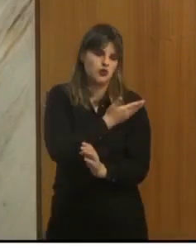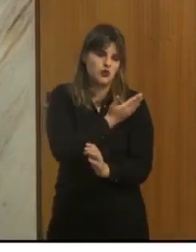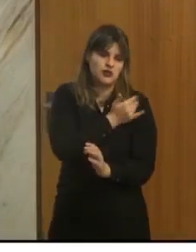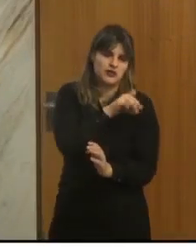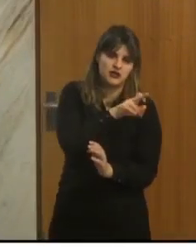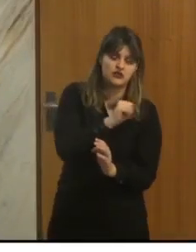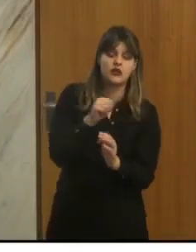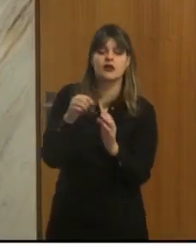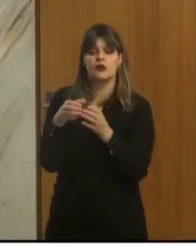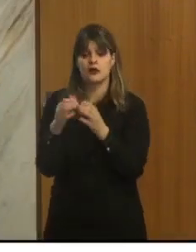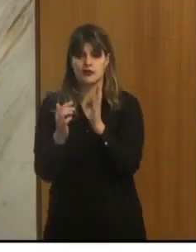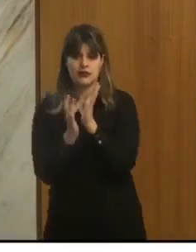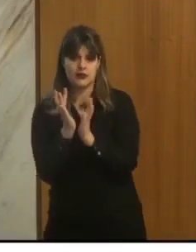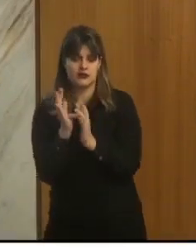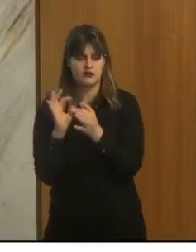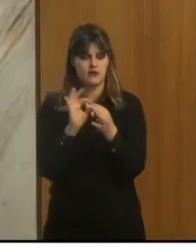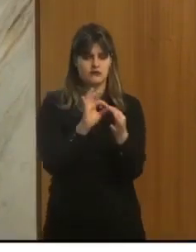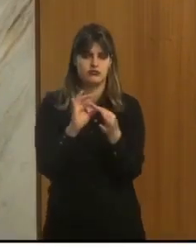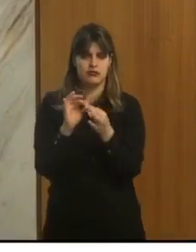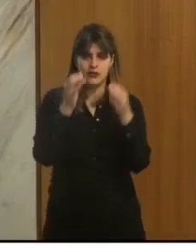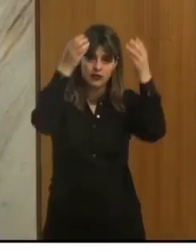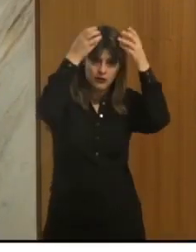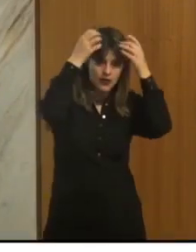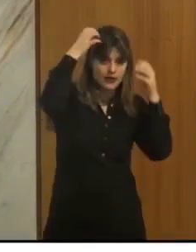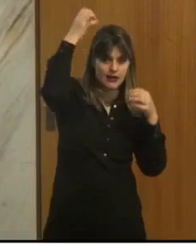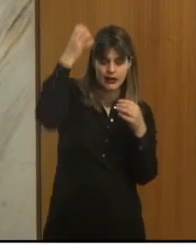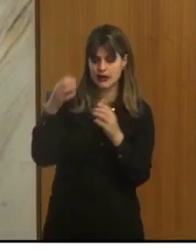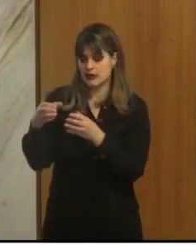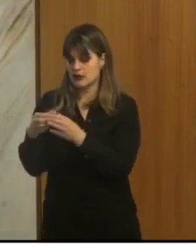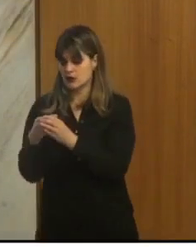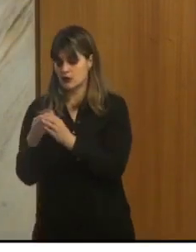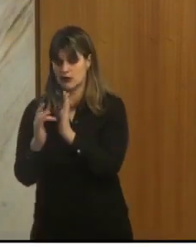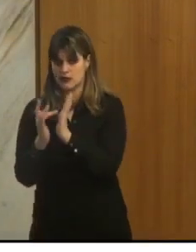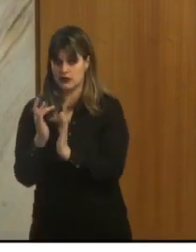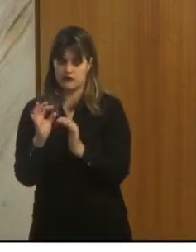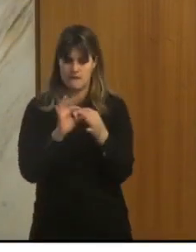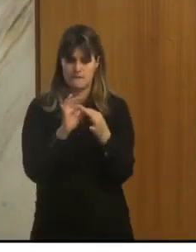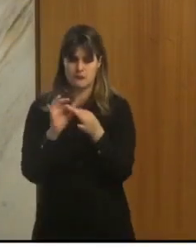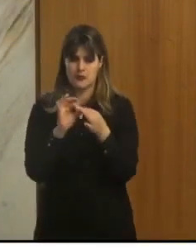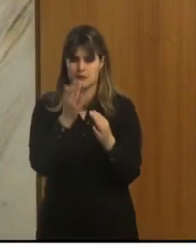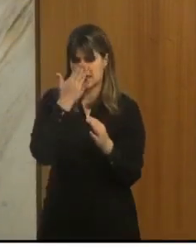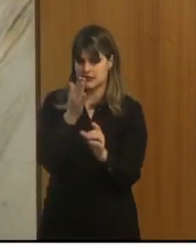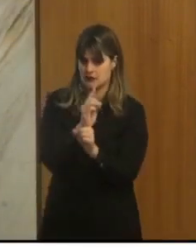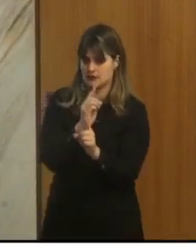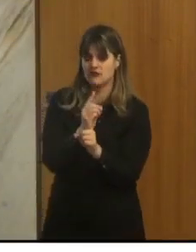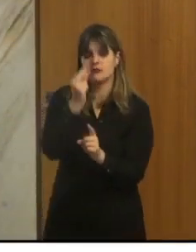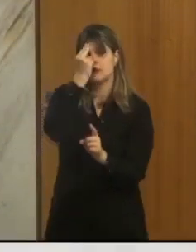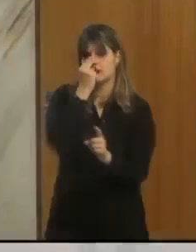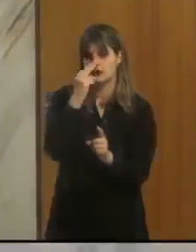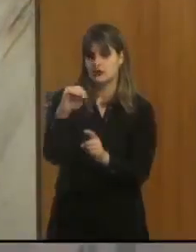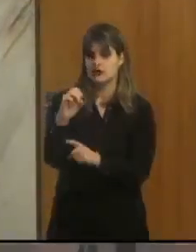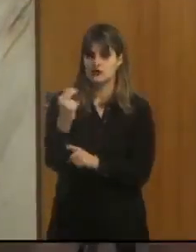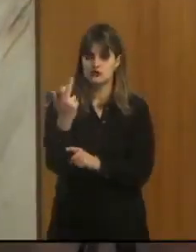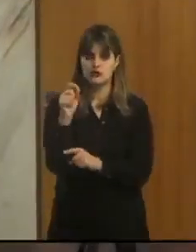de Cristo estão intimamente ligados, quase que são o mesmo. E a história de Sor está intimamente